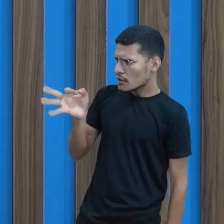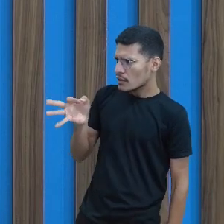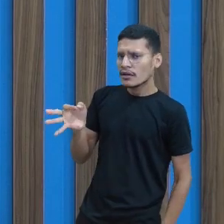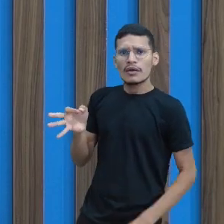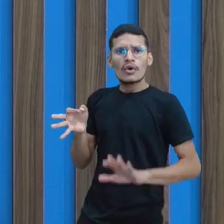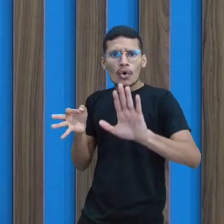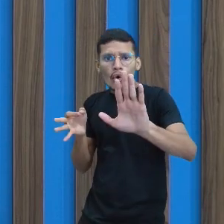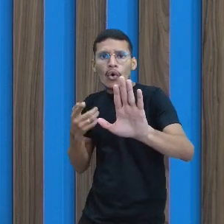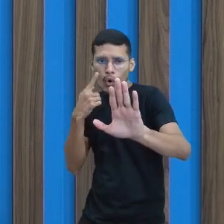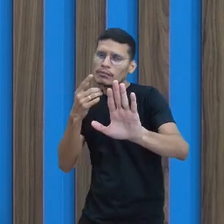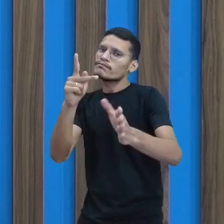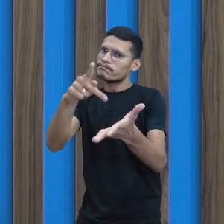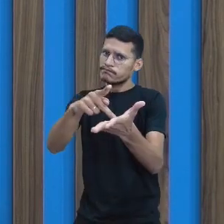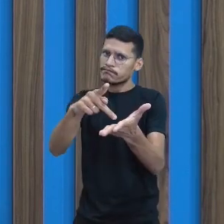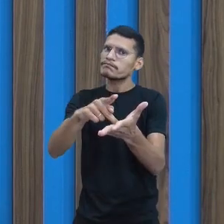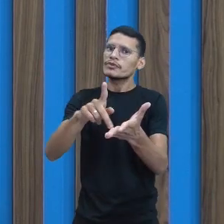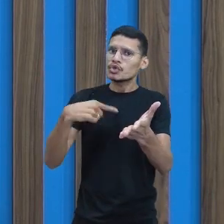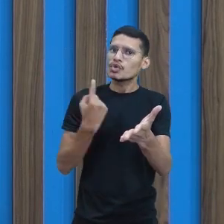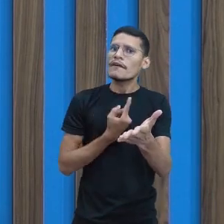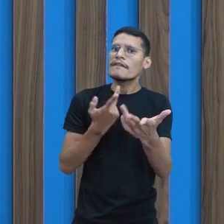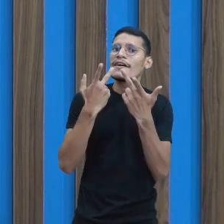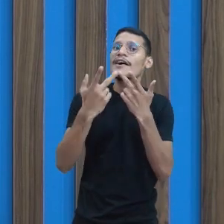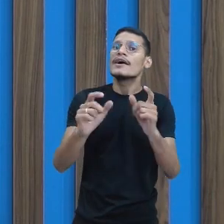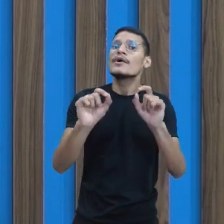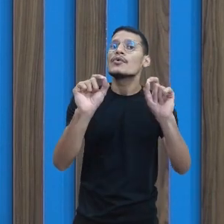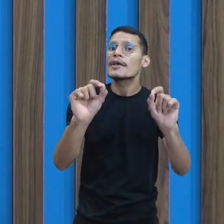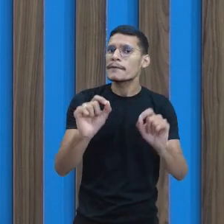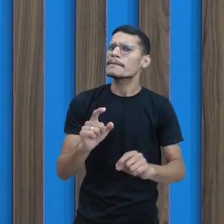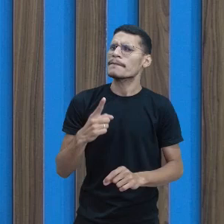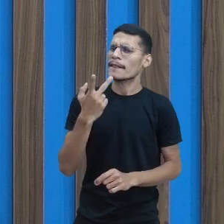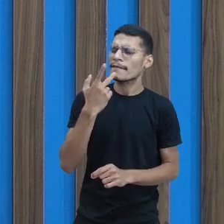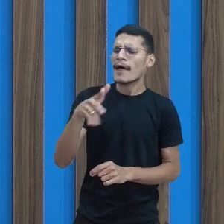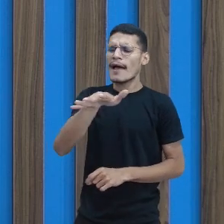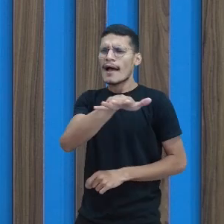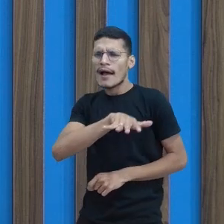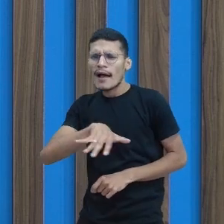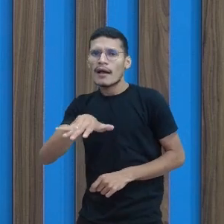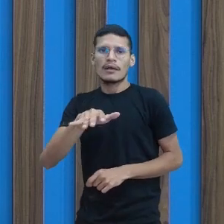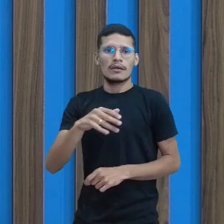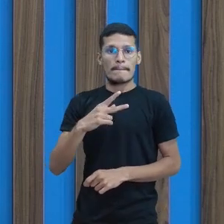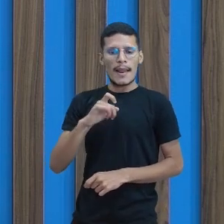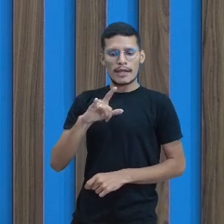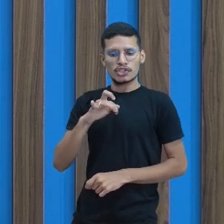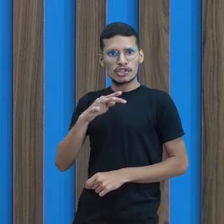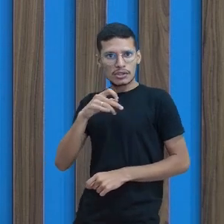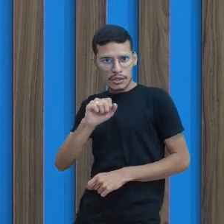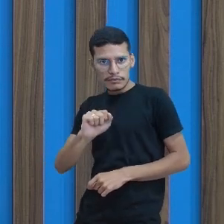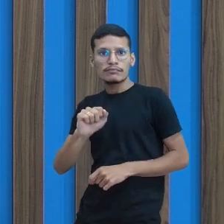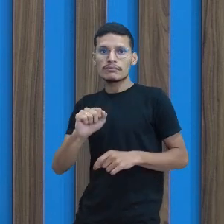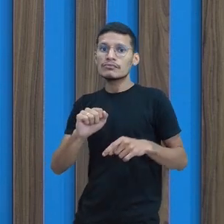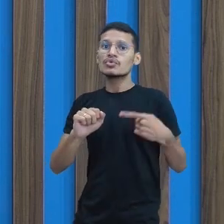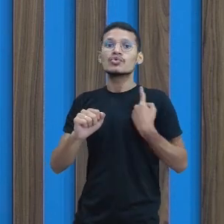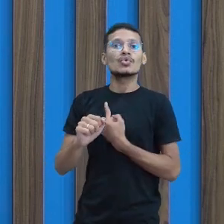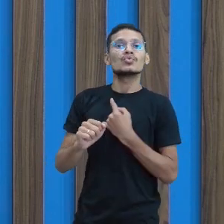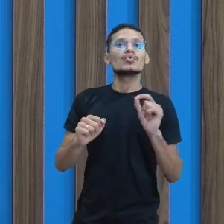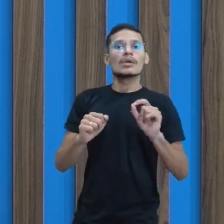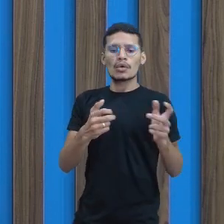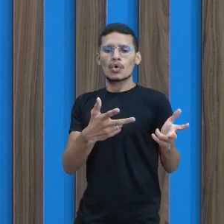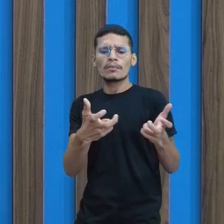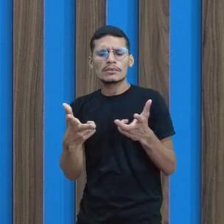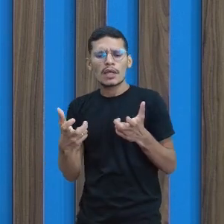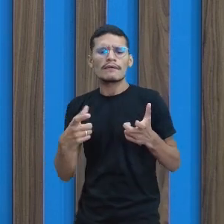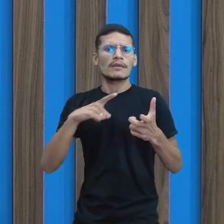Verdade. E quando a gente fala, né, nessa região da Palestina, a gente observa aí,